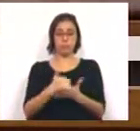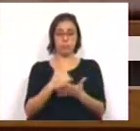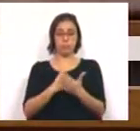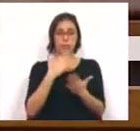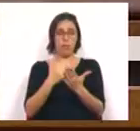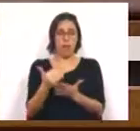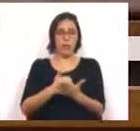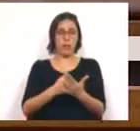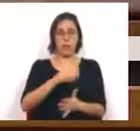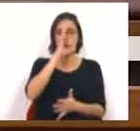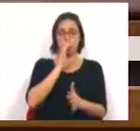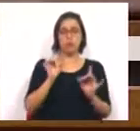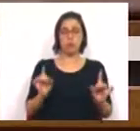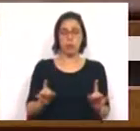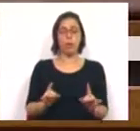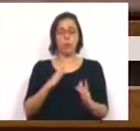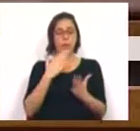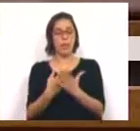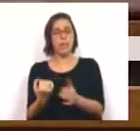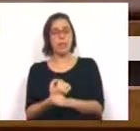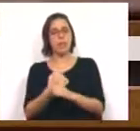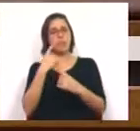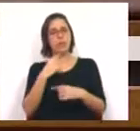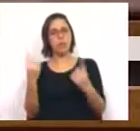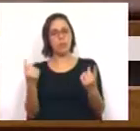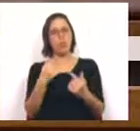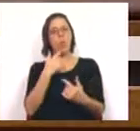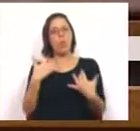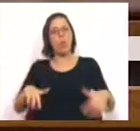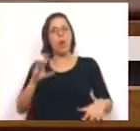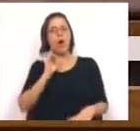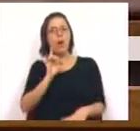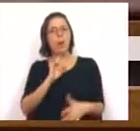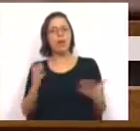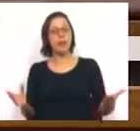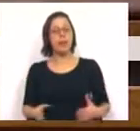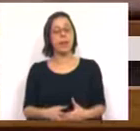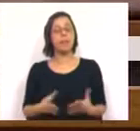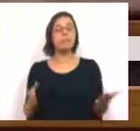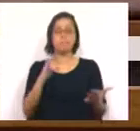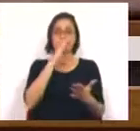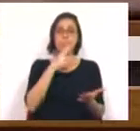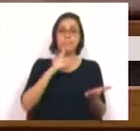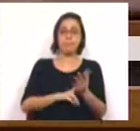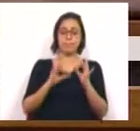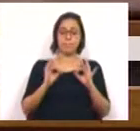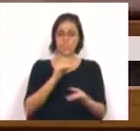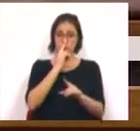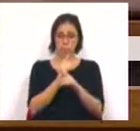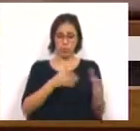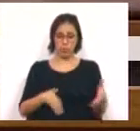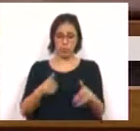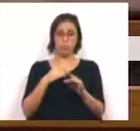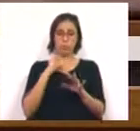gerando receitas para o Estado, ainda prestavam um serviço público de altíssima qualidade. E se é verdade que mesmo com o percurso